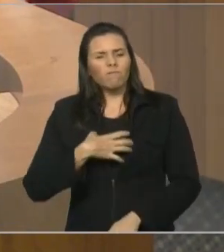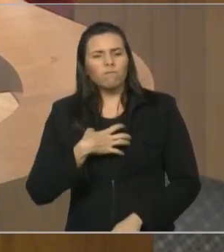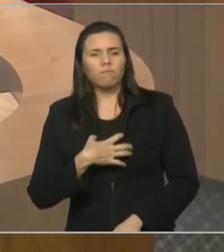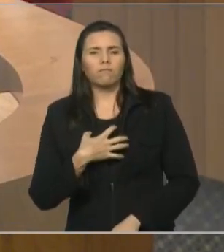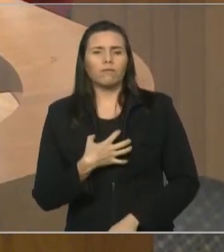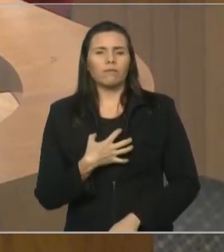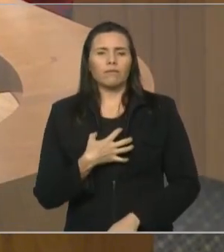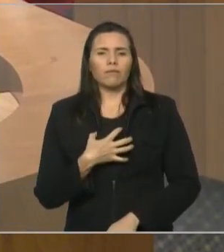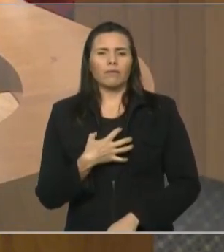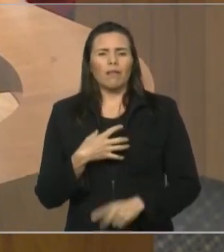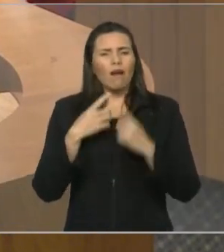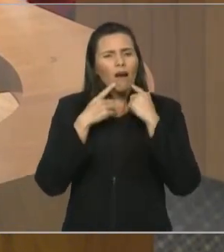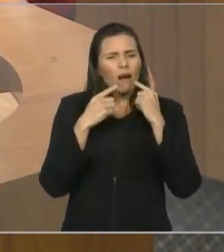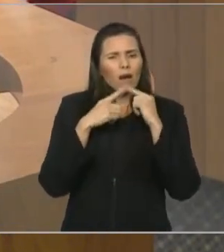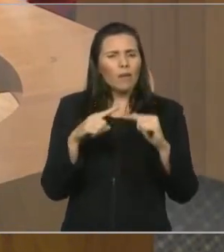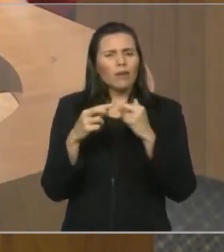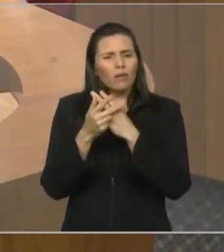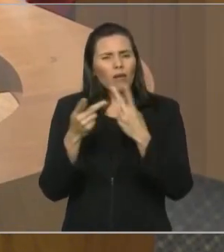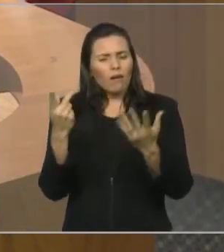Essas demandas